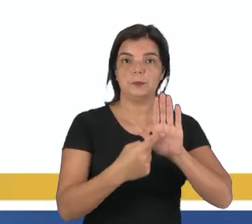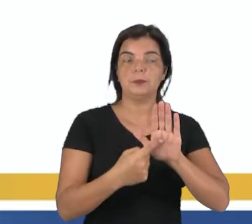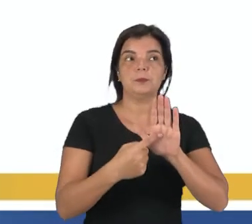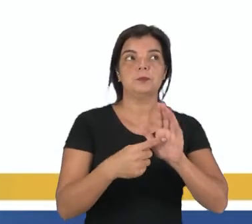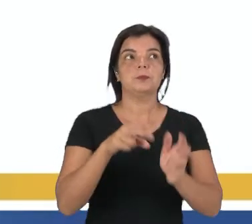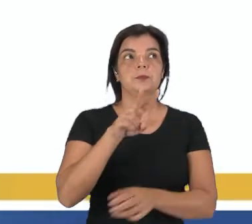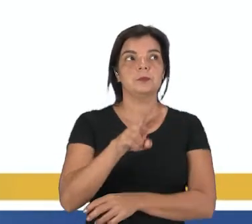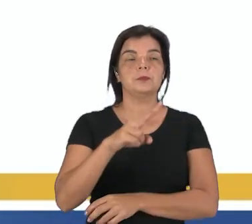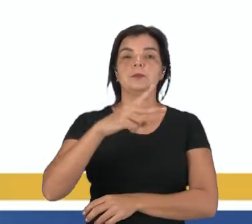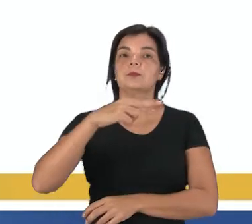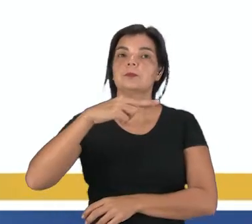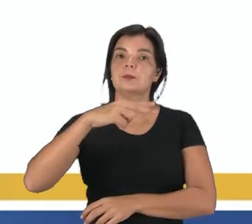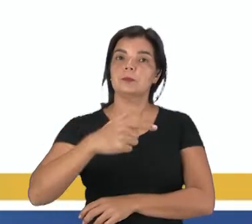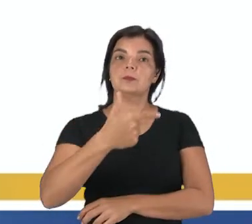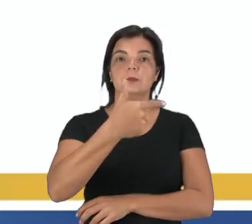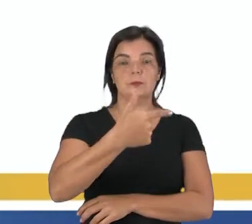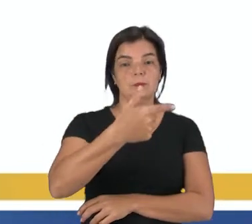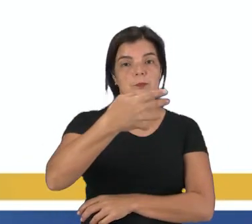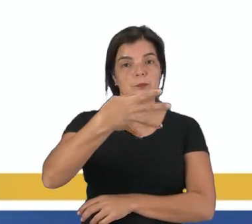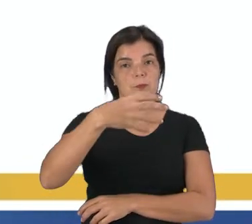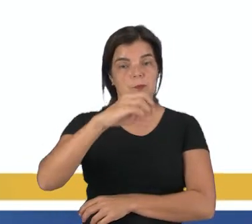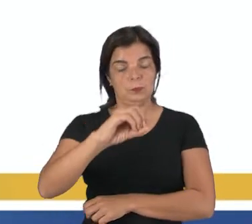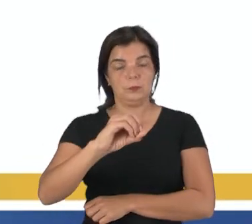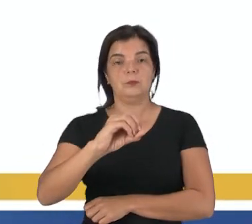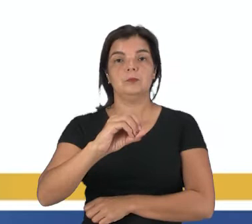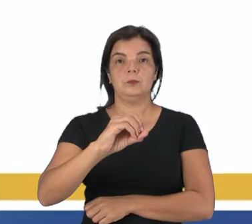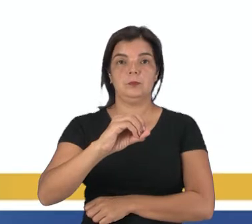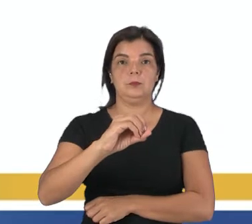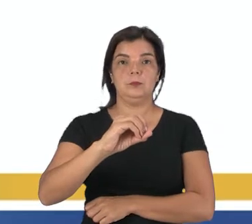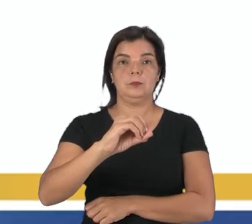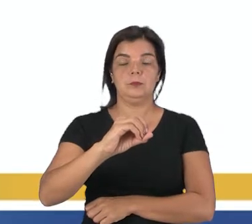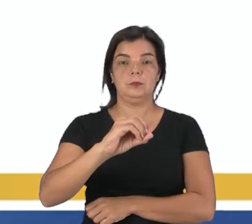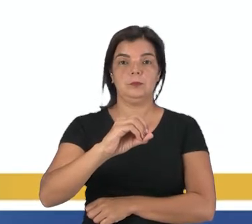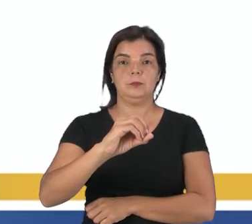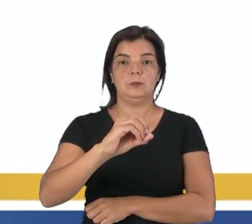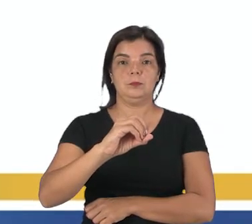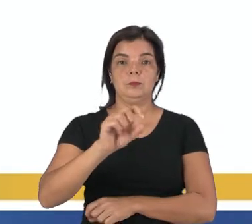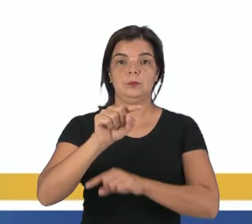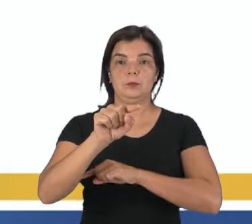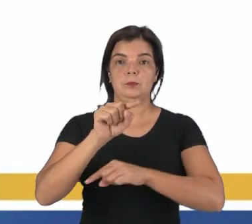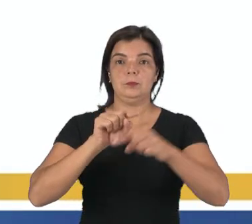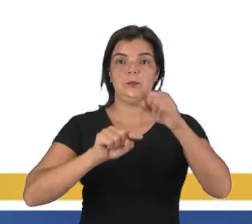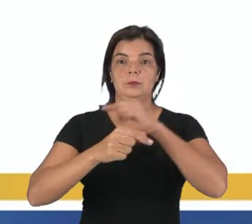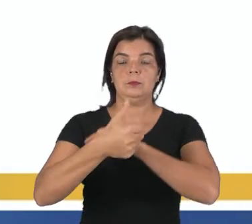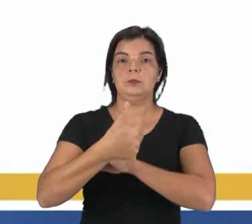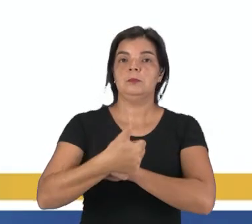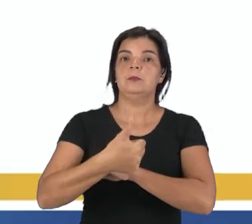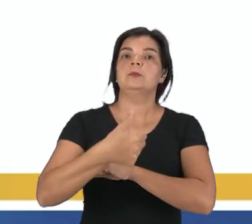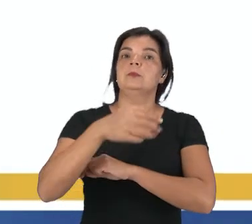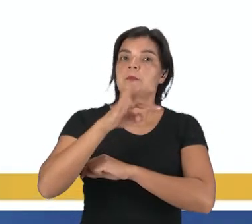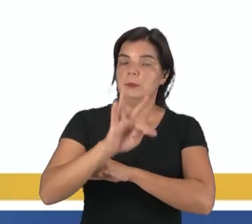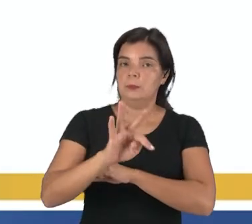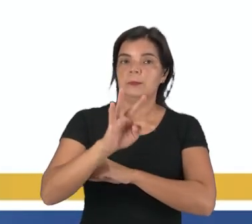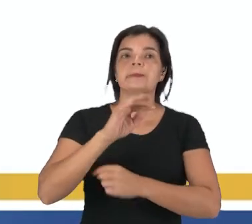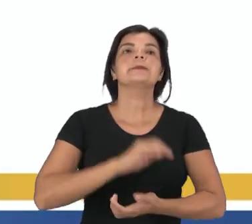T pode ser expressa pela seguinte sentença algébrica. V vai ser igual a 240 sobre T.